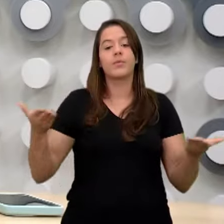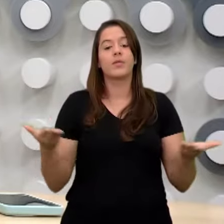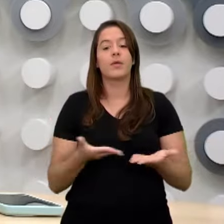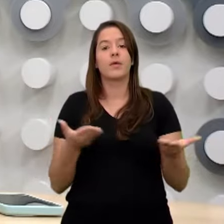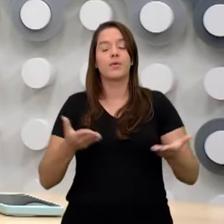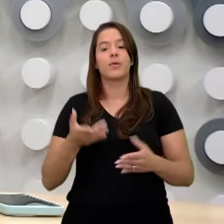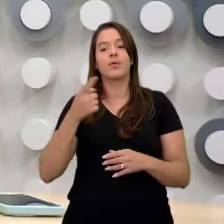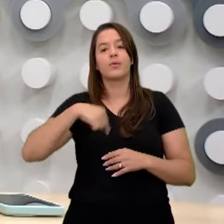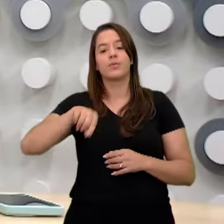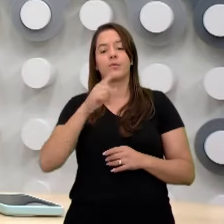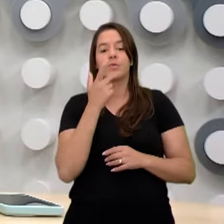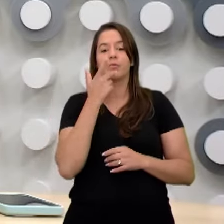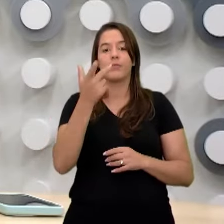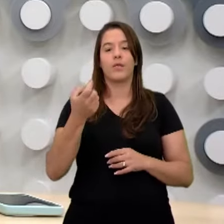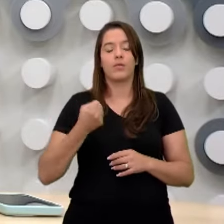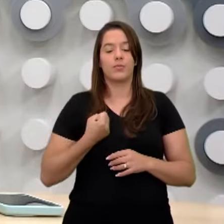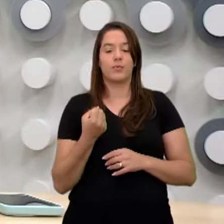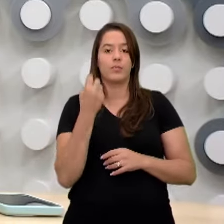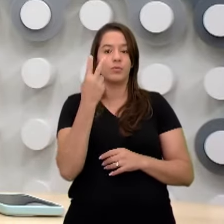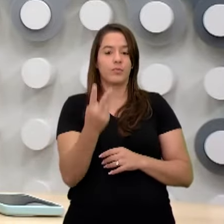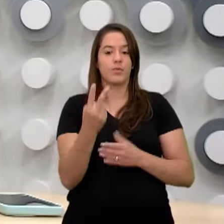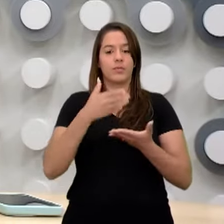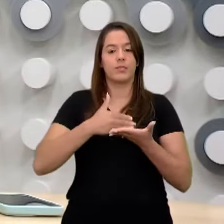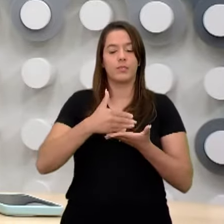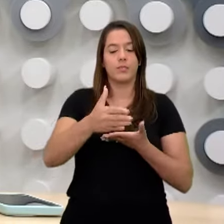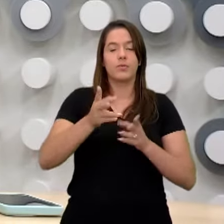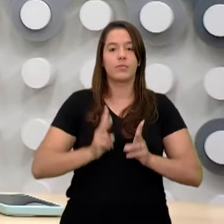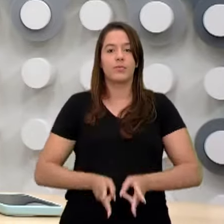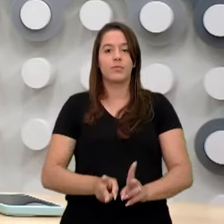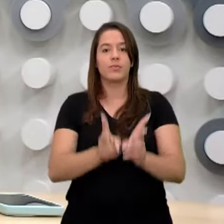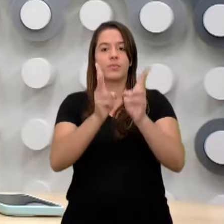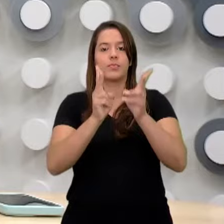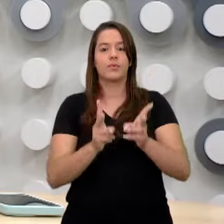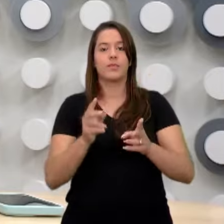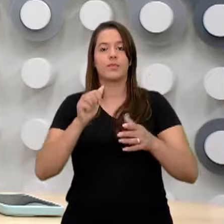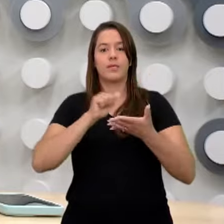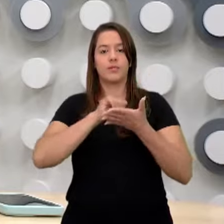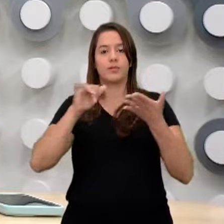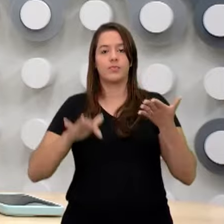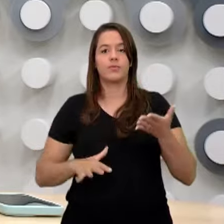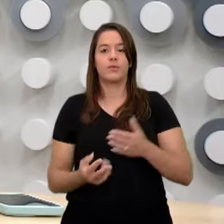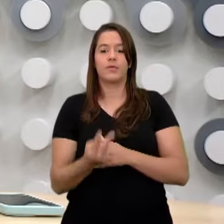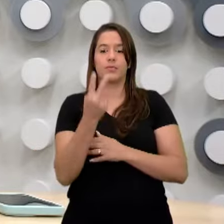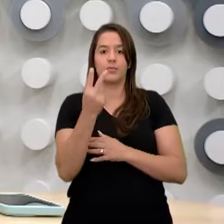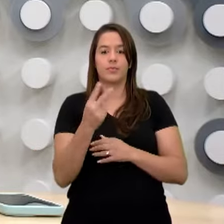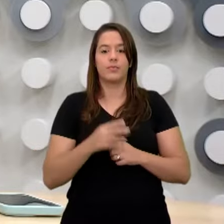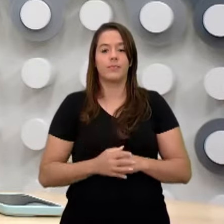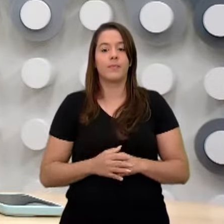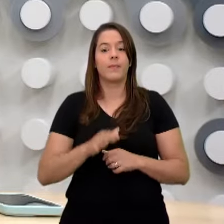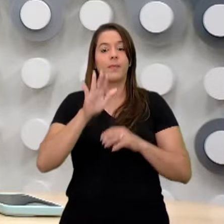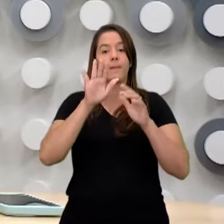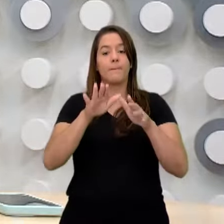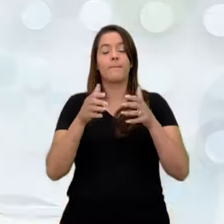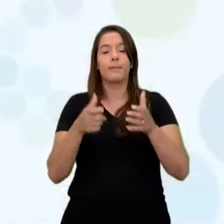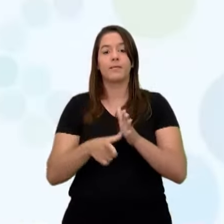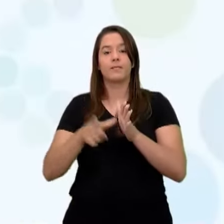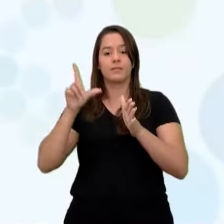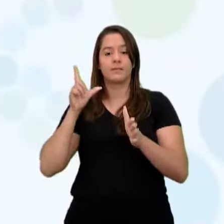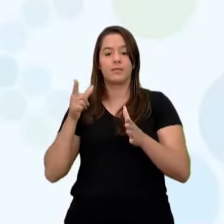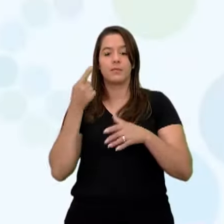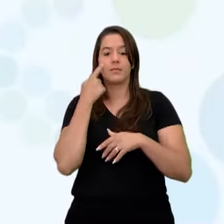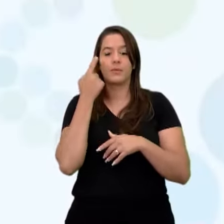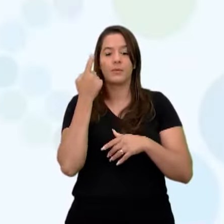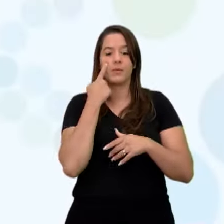estar falando aí da introdução 2, aí dando continuidade a essa atividade 2. Mas antes aí vamos ver aí as habilidades